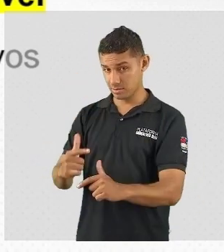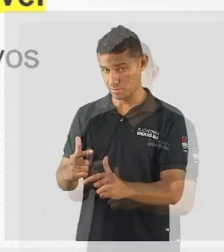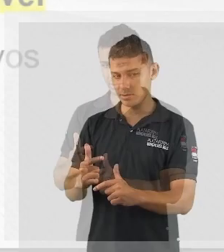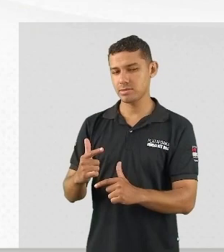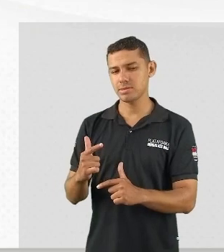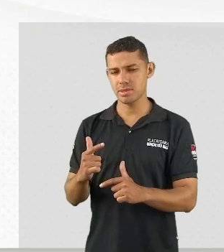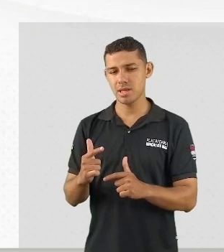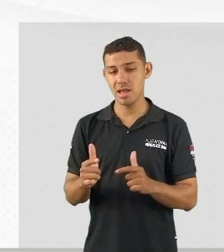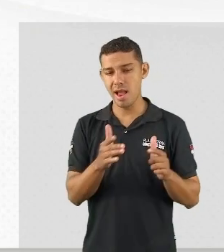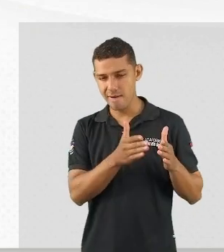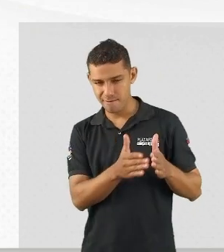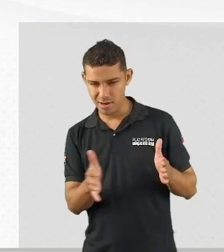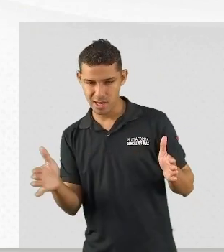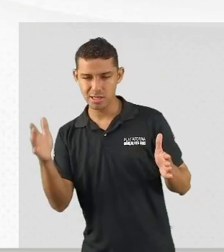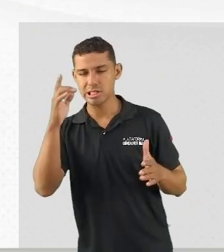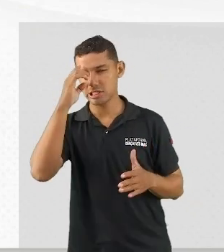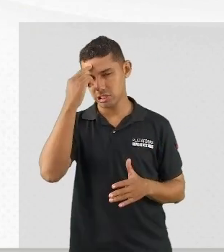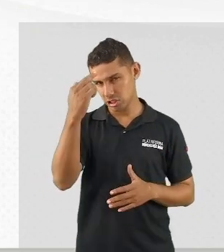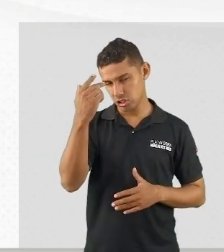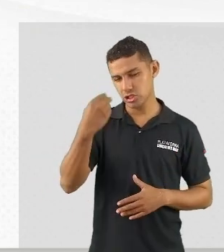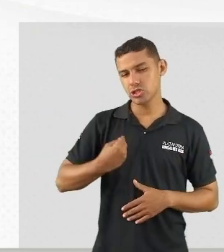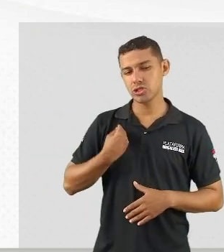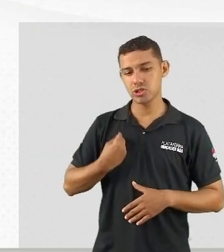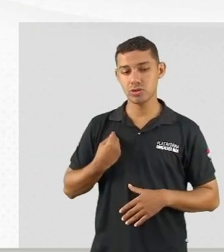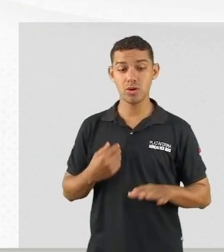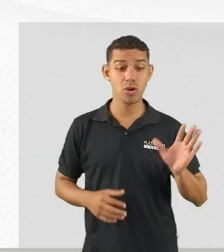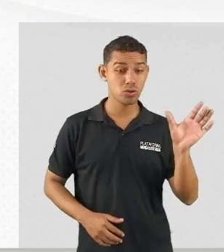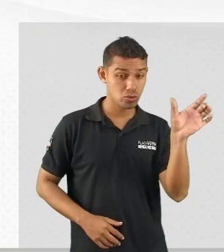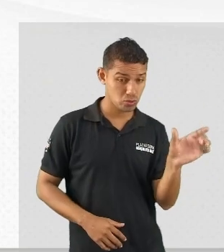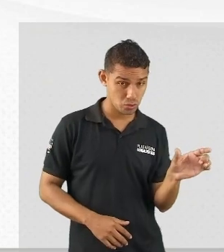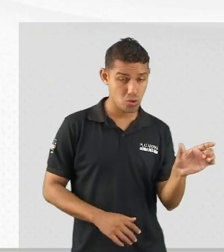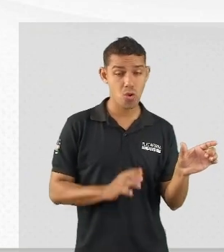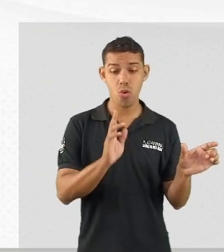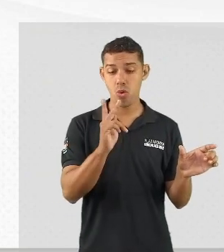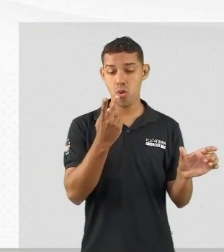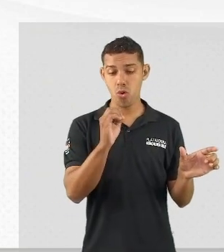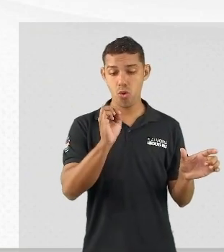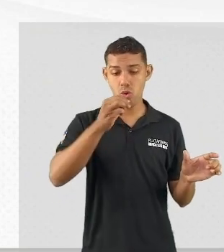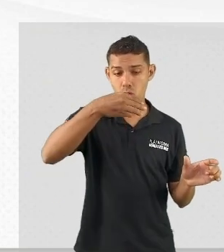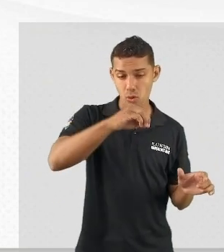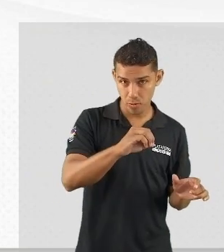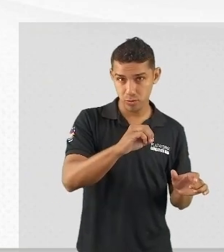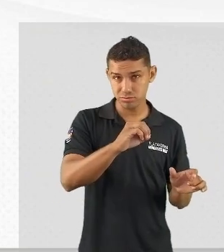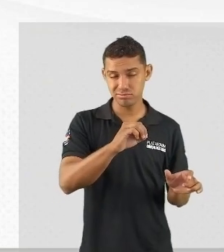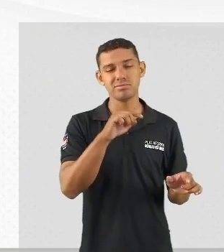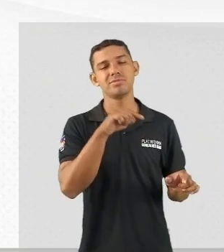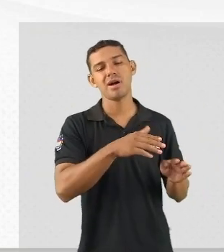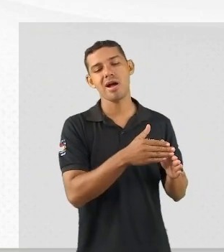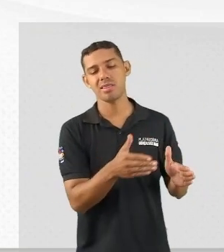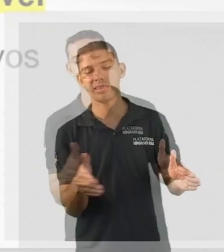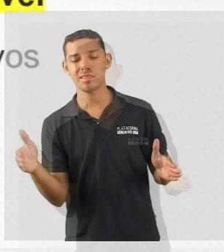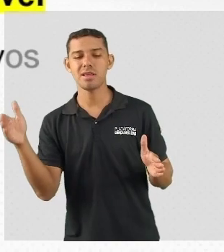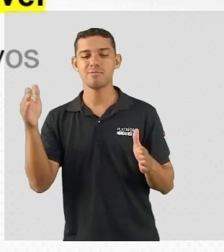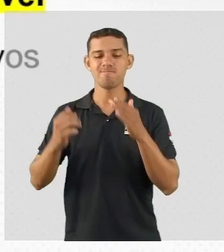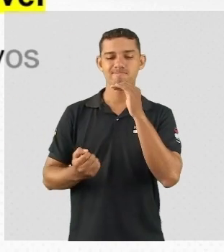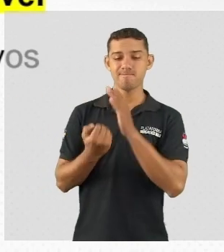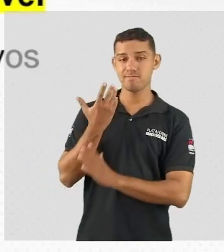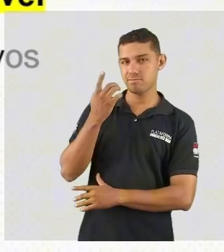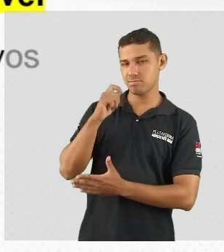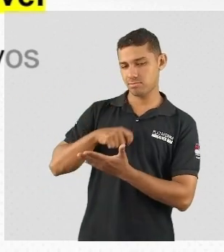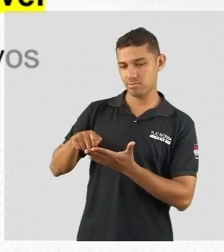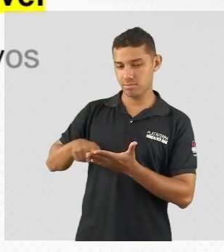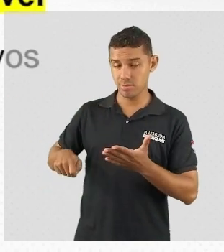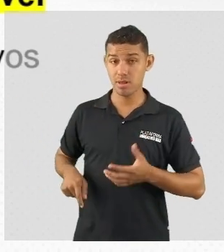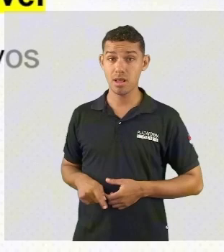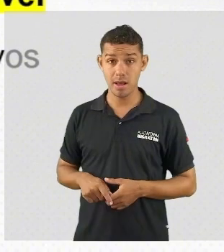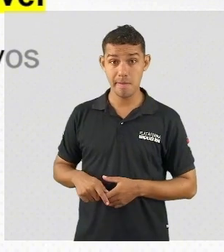da história que se estende do surgimento do gênero Homo até a invenção da escrita. Então, para esses estudiosos